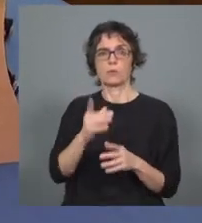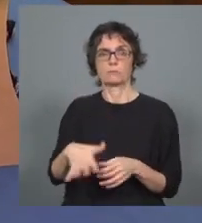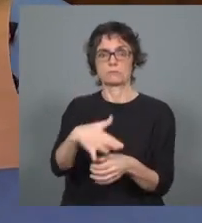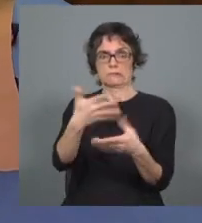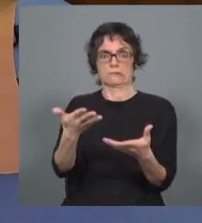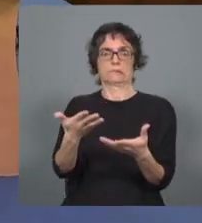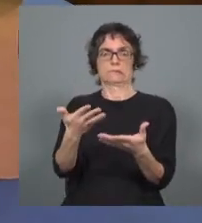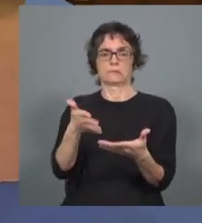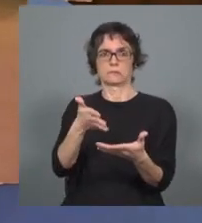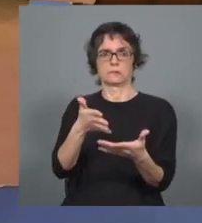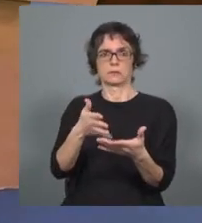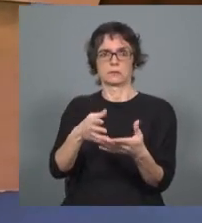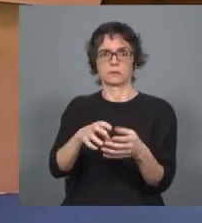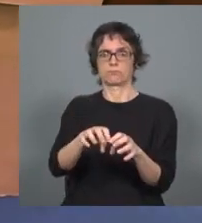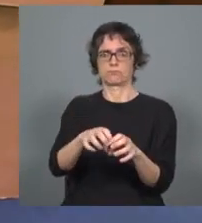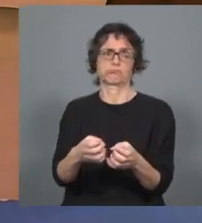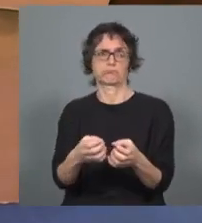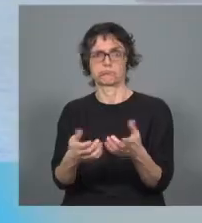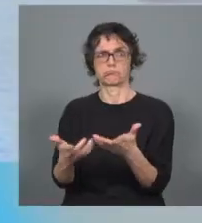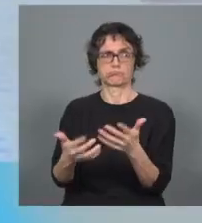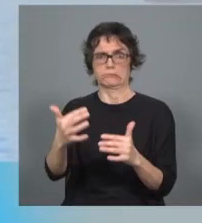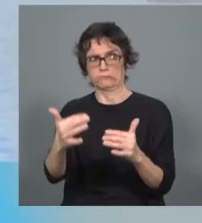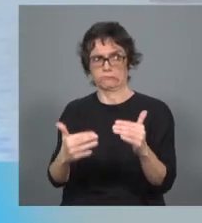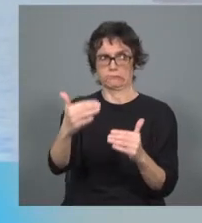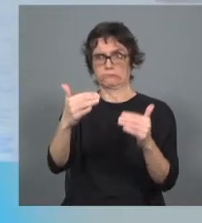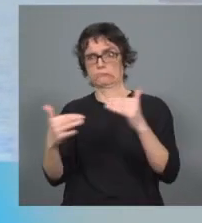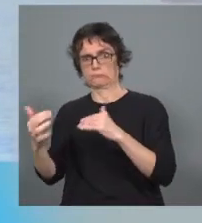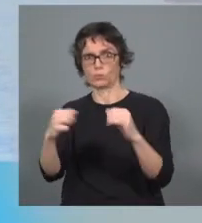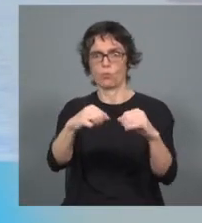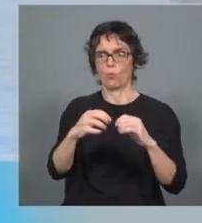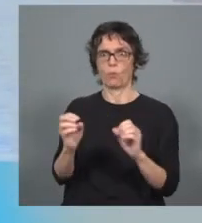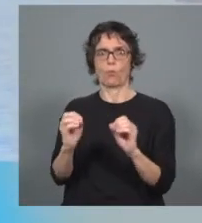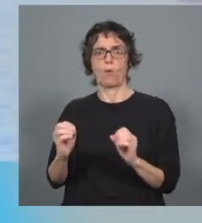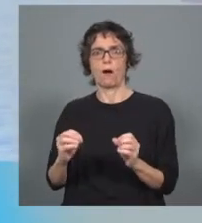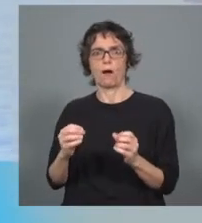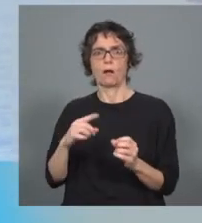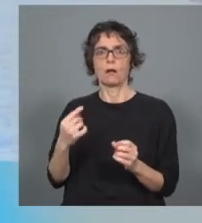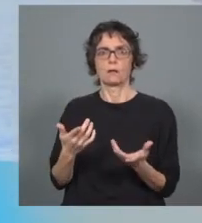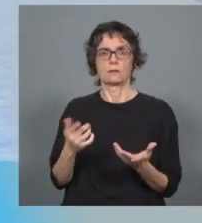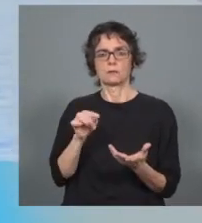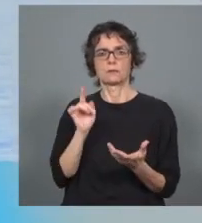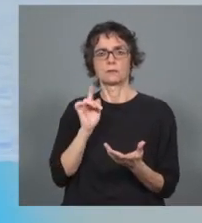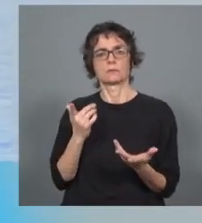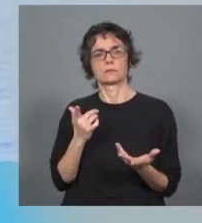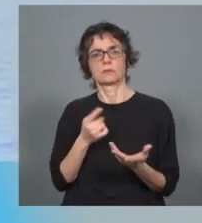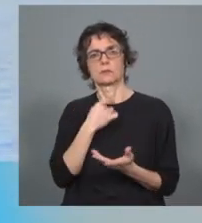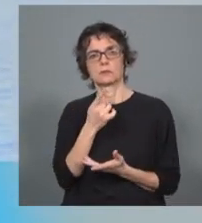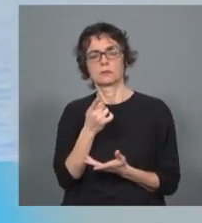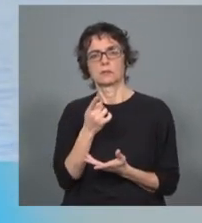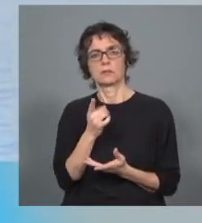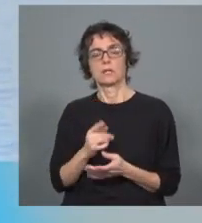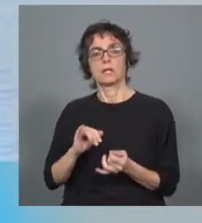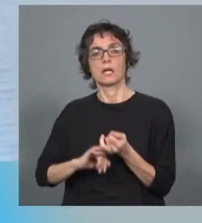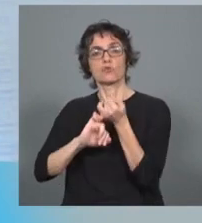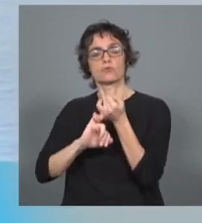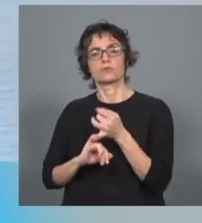completamente fraturante e sobre a qual não há consenso nenhum. E também temos que acrescentar, coisa que a Associação dos Juristas Católicos sempre